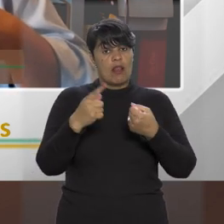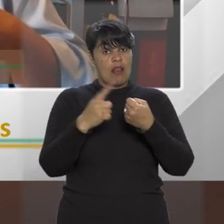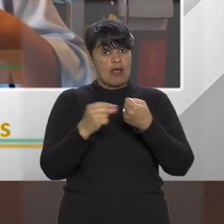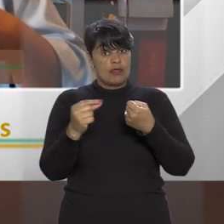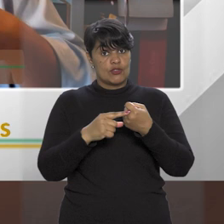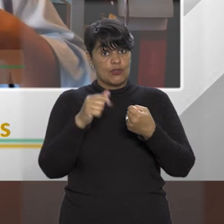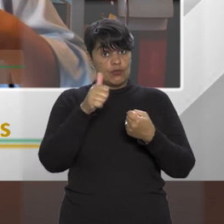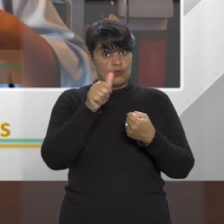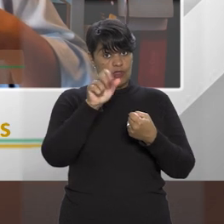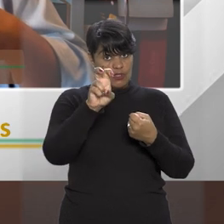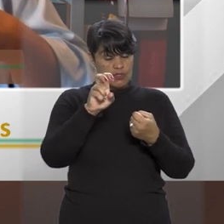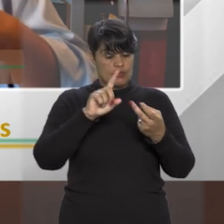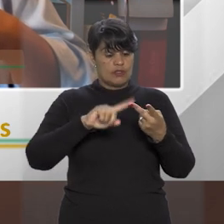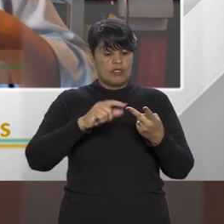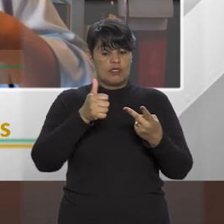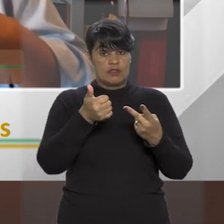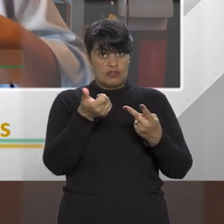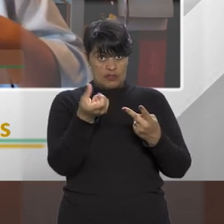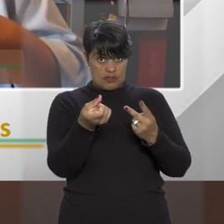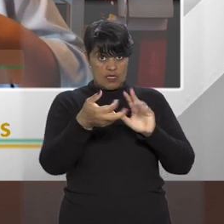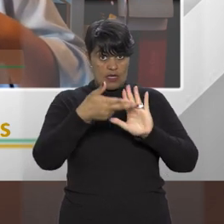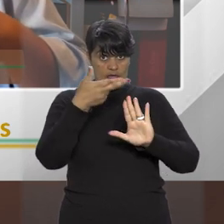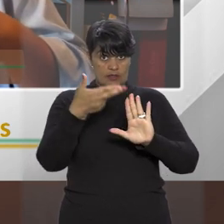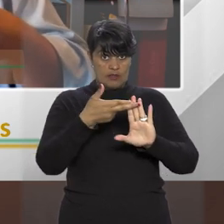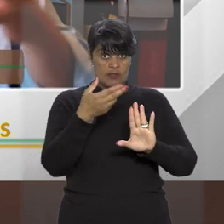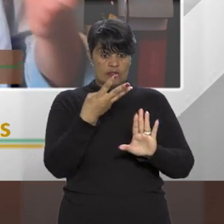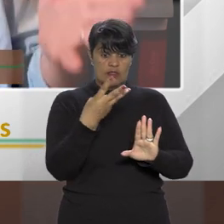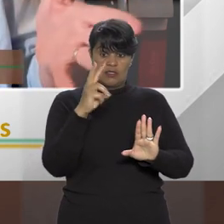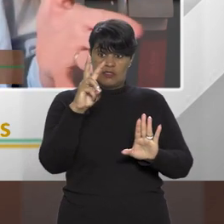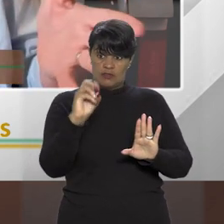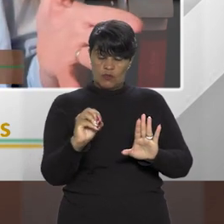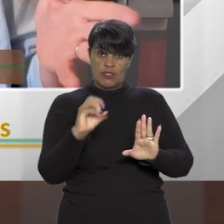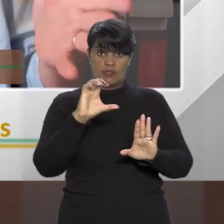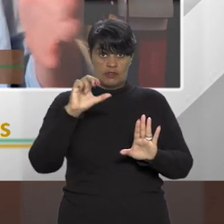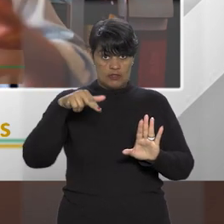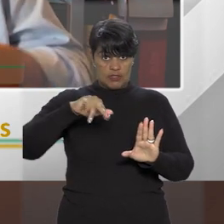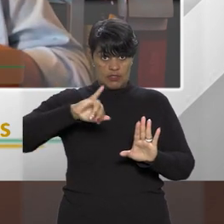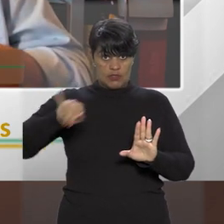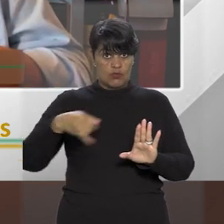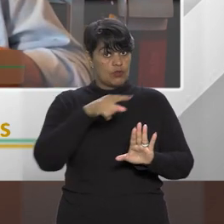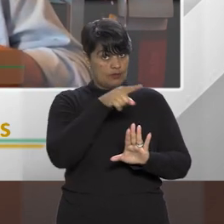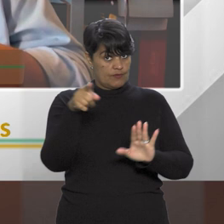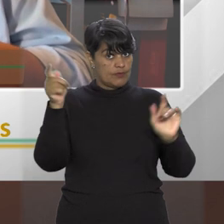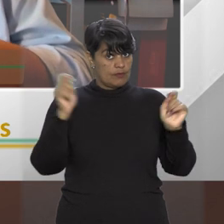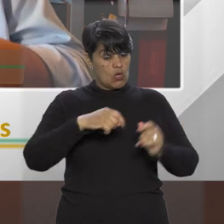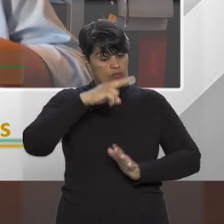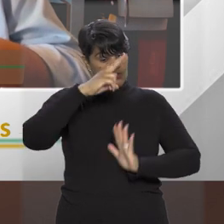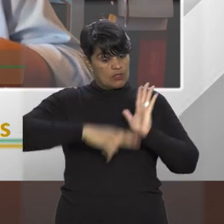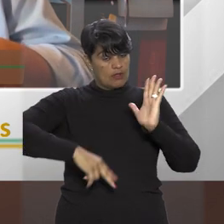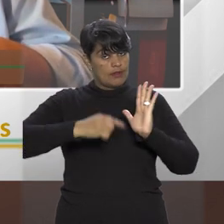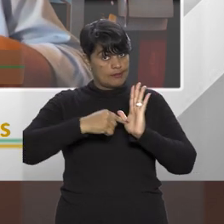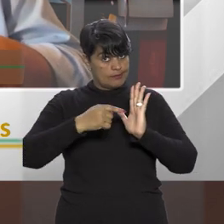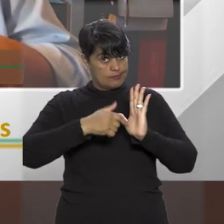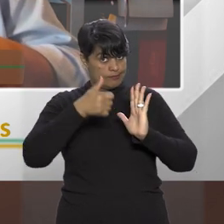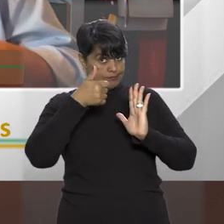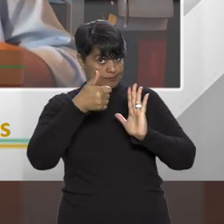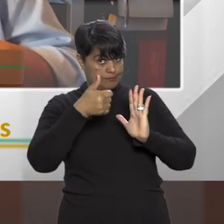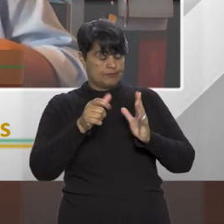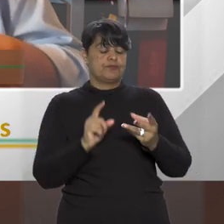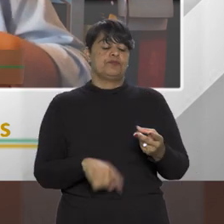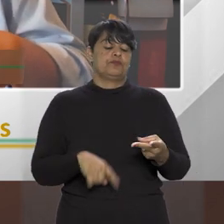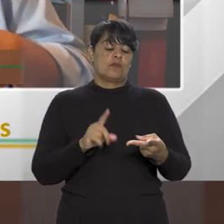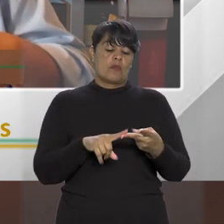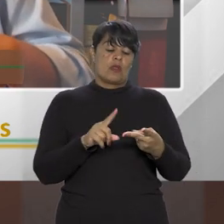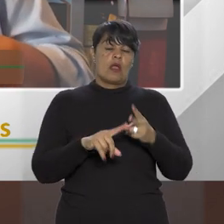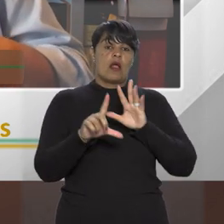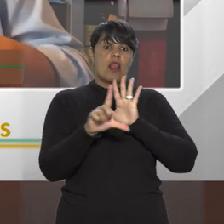a resolução que cuida da cooperação judiciária. Sugiro ver a Lei de Liberdade Econômica, que acrescentou o parágrafo